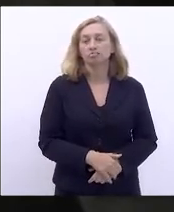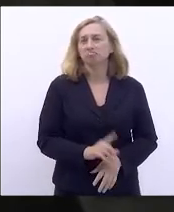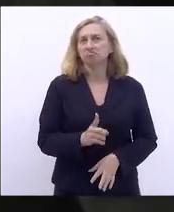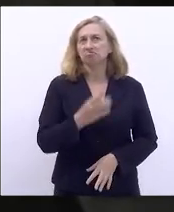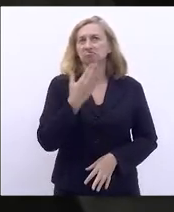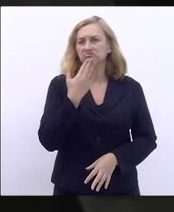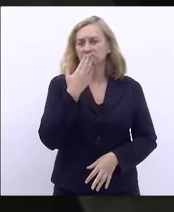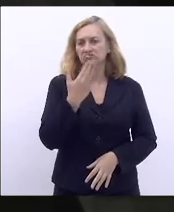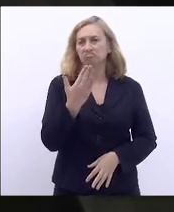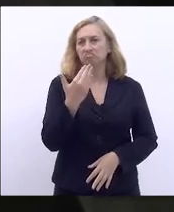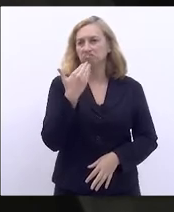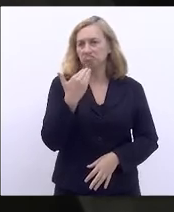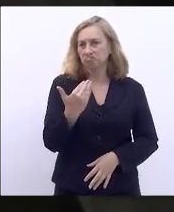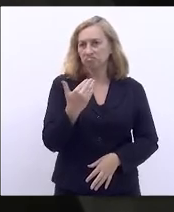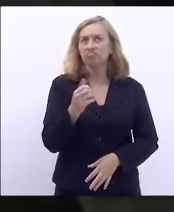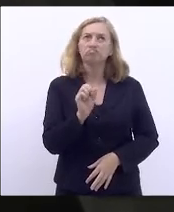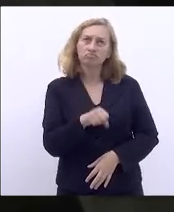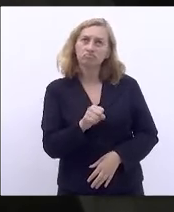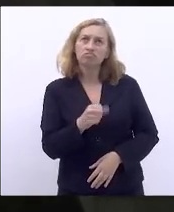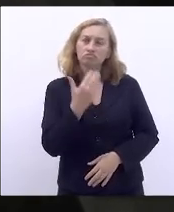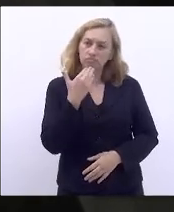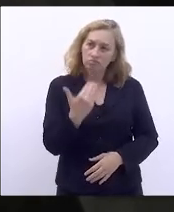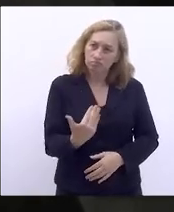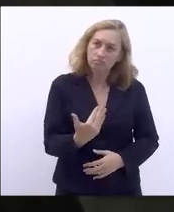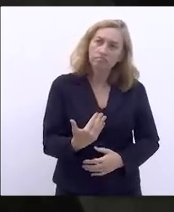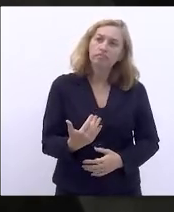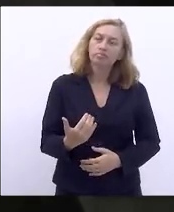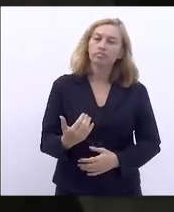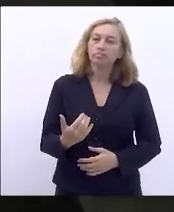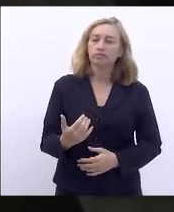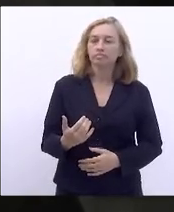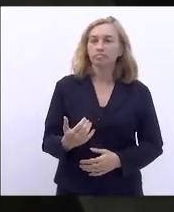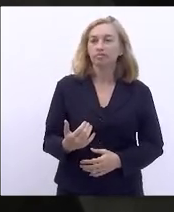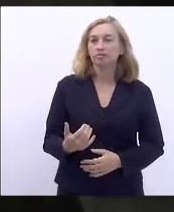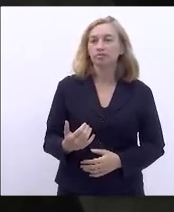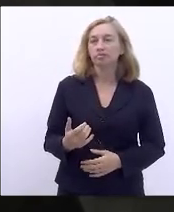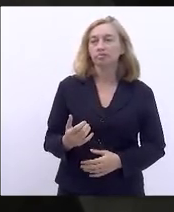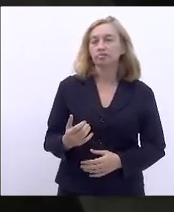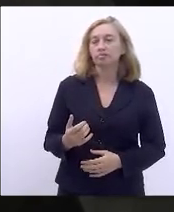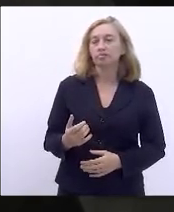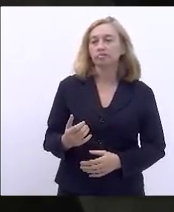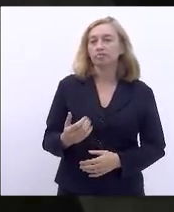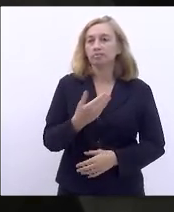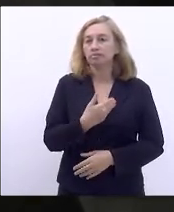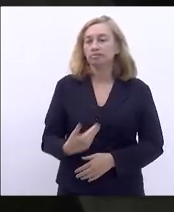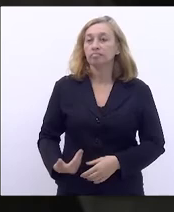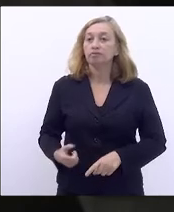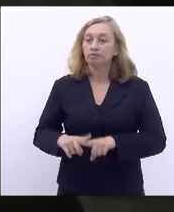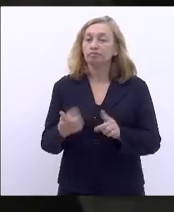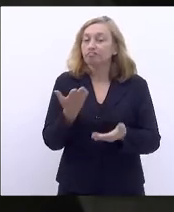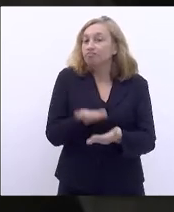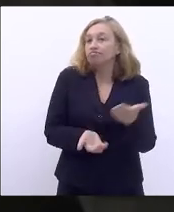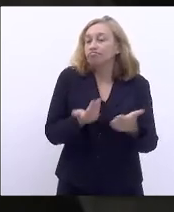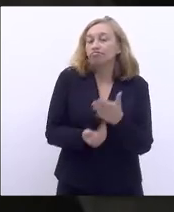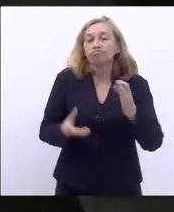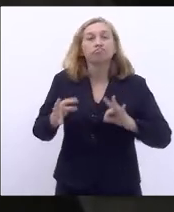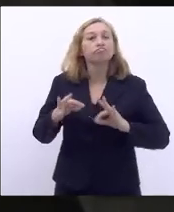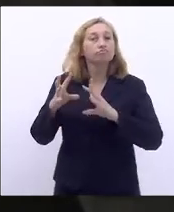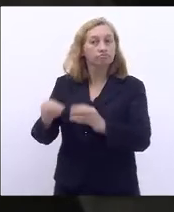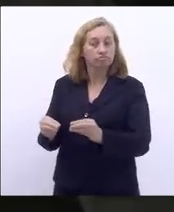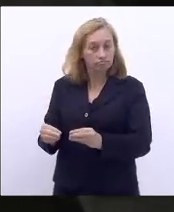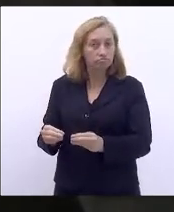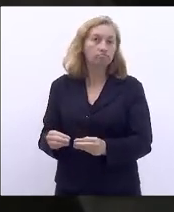de apelação. Claro que foram feitas apelações pelo acusado, mas, sucessivamente, ele perdeu todos os instrumentos,